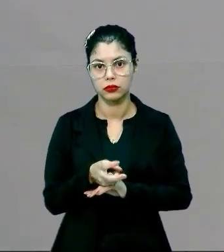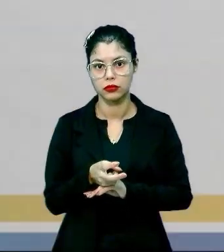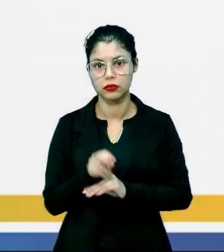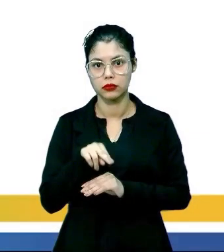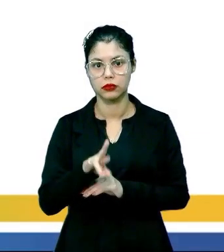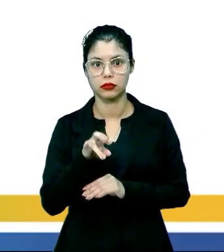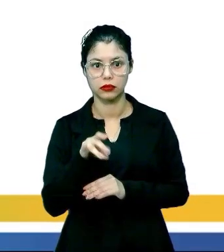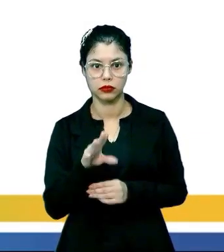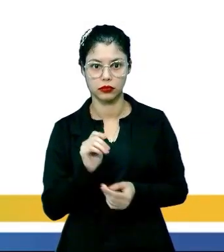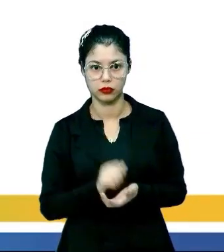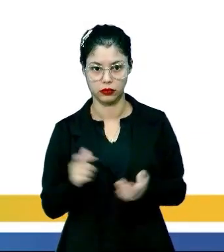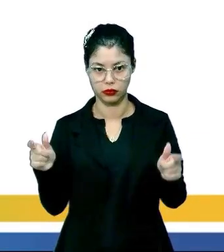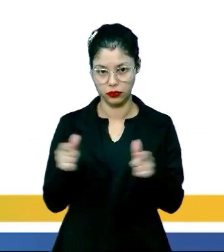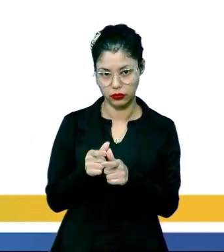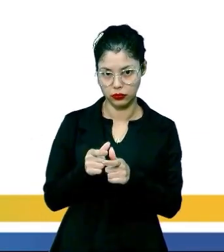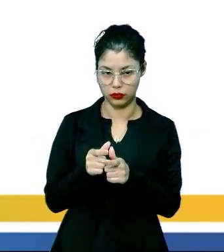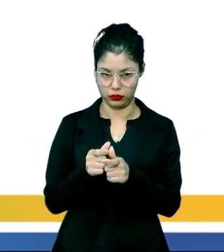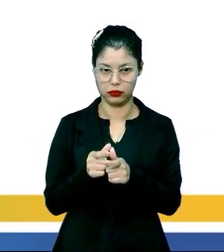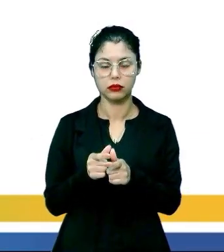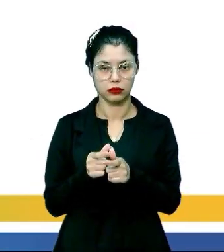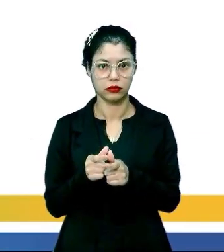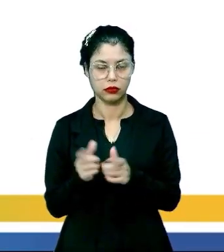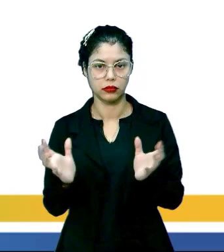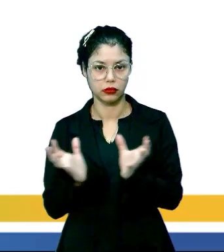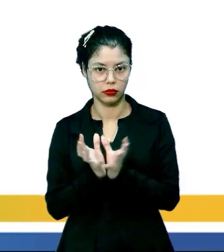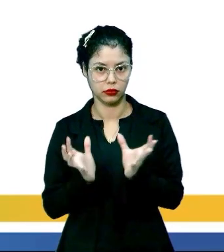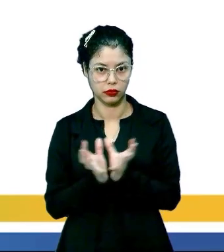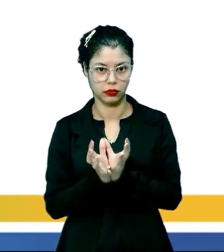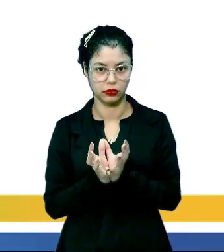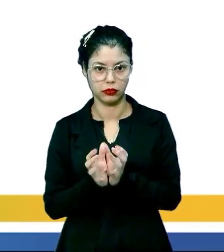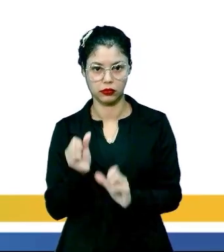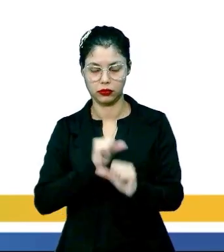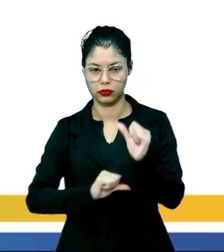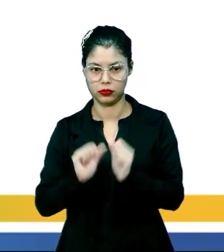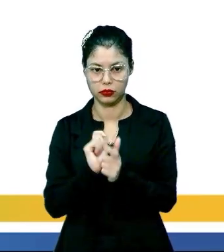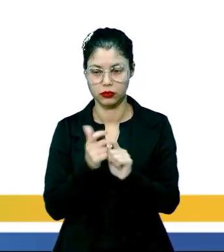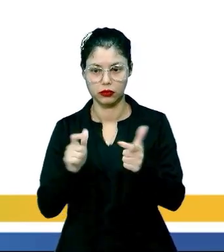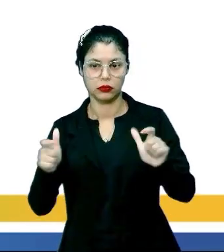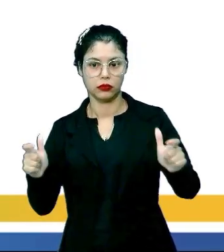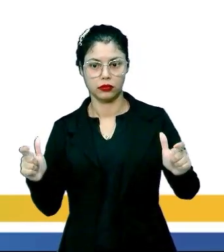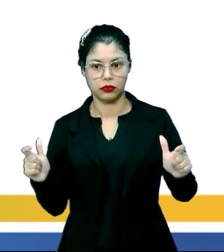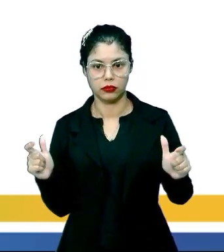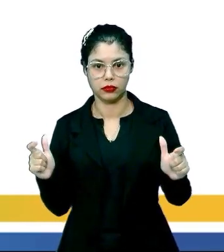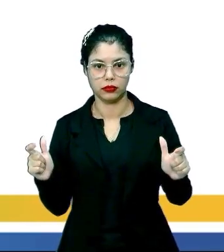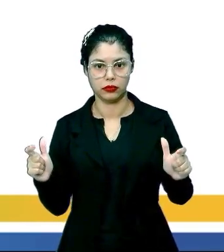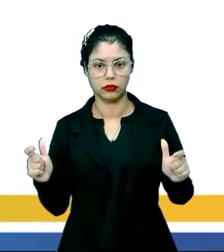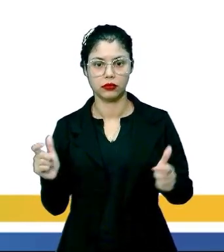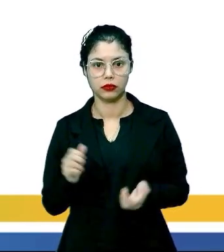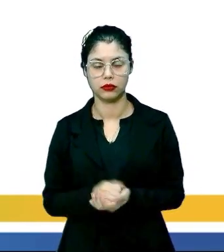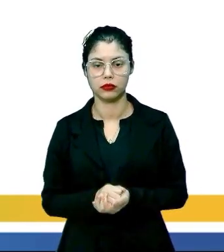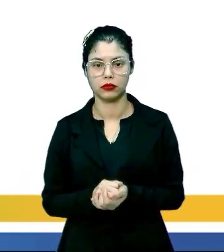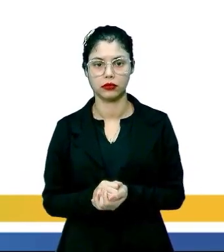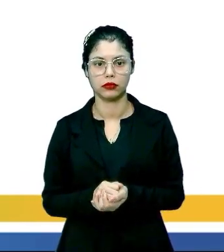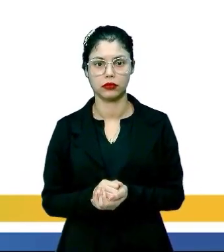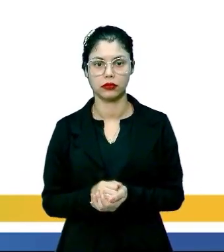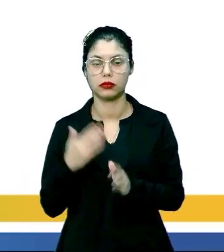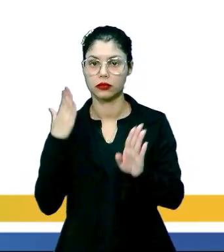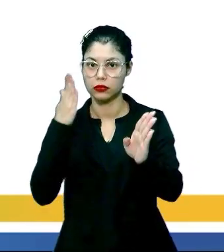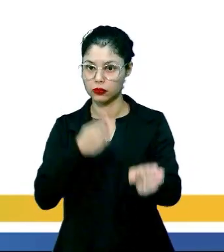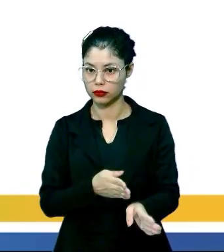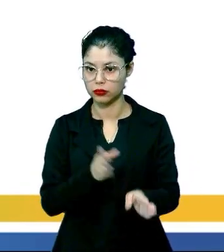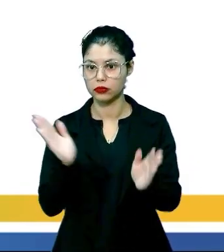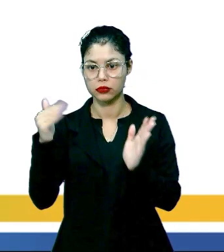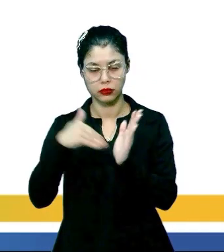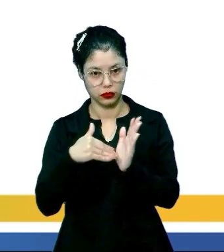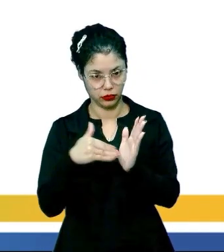a urina. Um cálice menor, que em conjunto vão se transformar em cálice maior. Então, é a função o quê? Conduzir essa